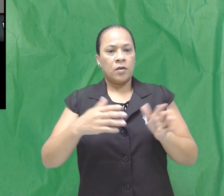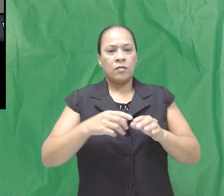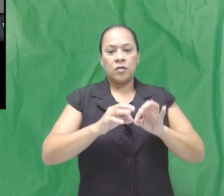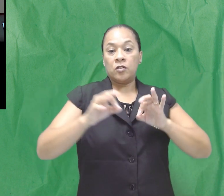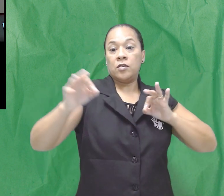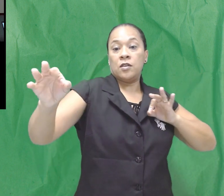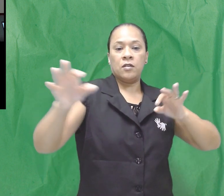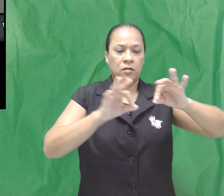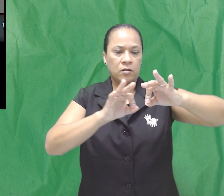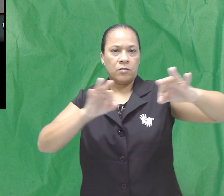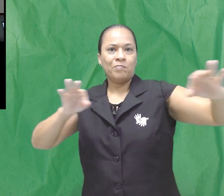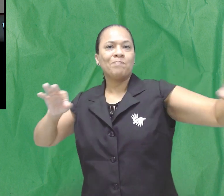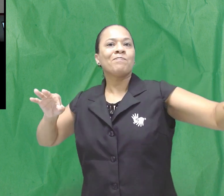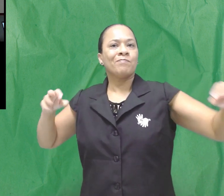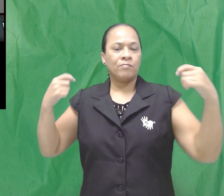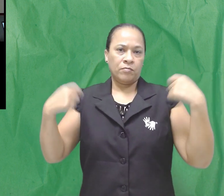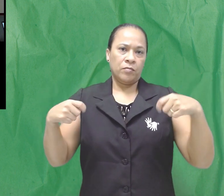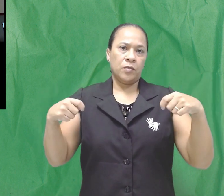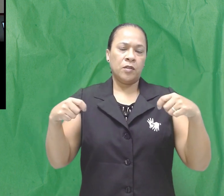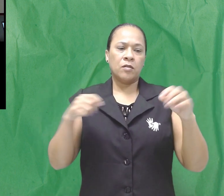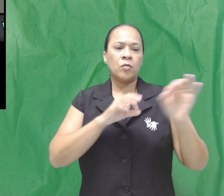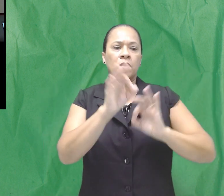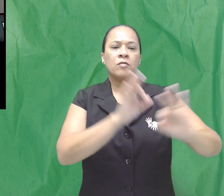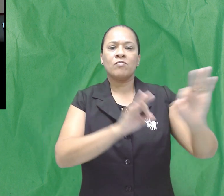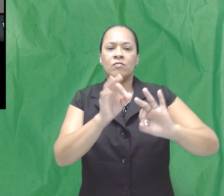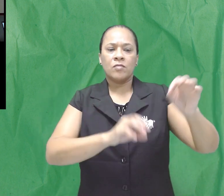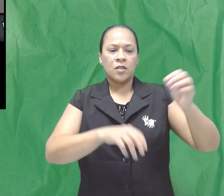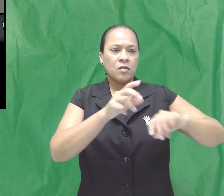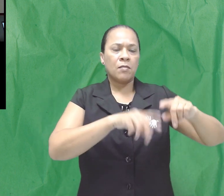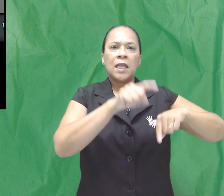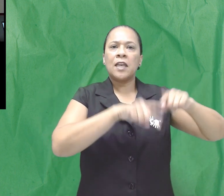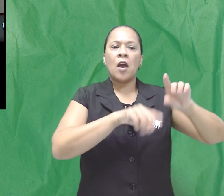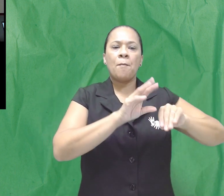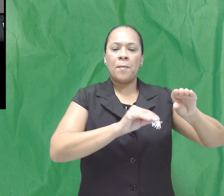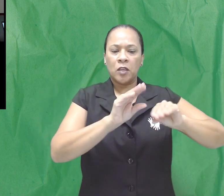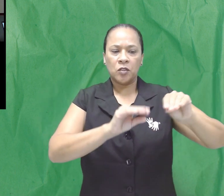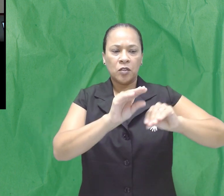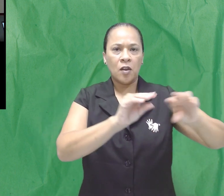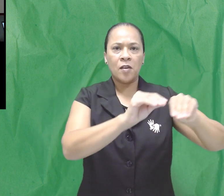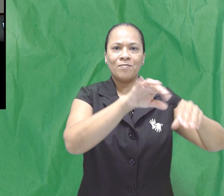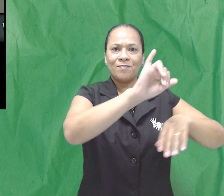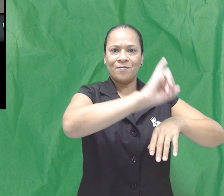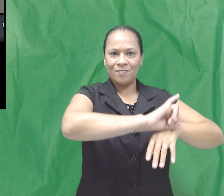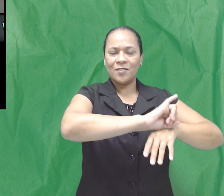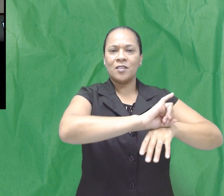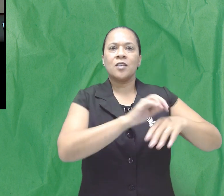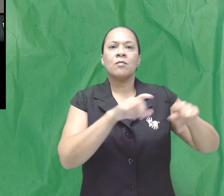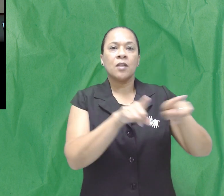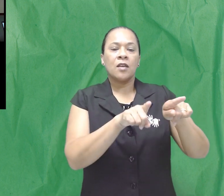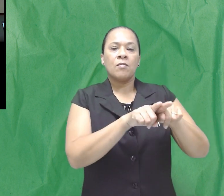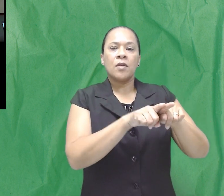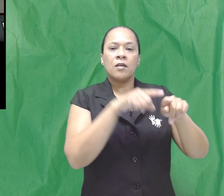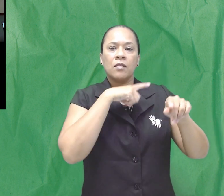o manejo, né, e a realização da atividade prática, um espaço para né, para que os usuários possam guardar